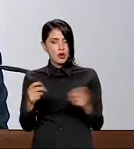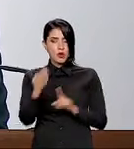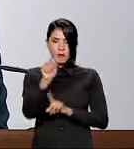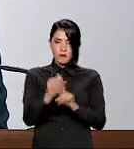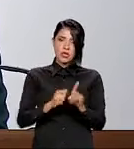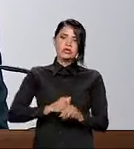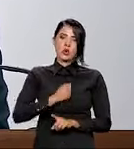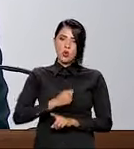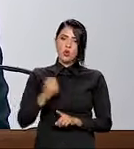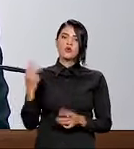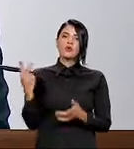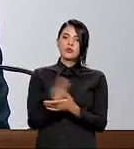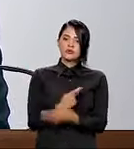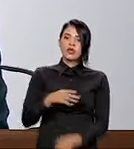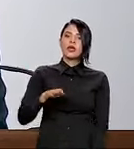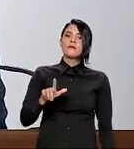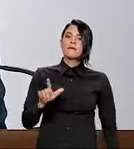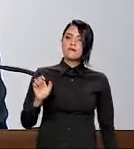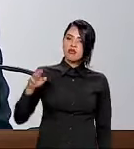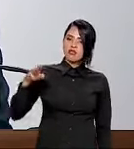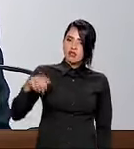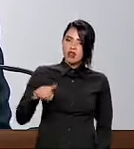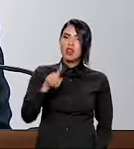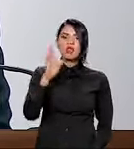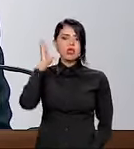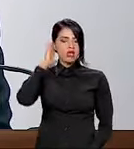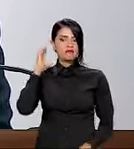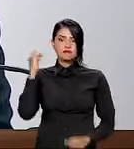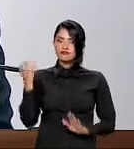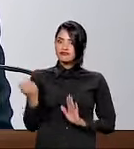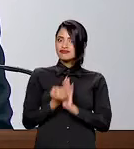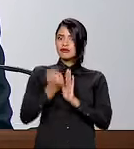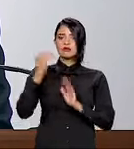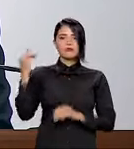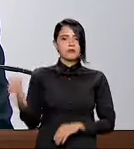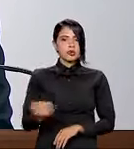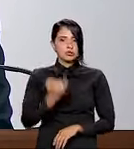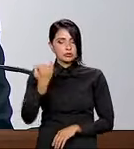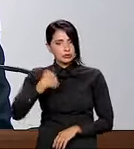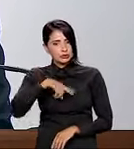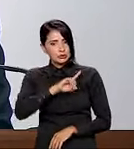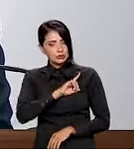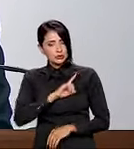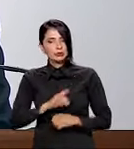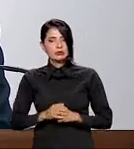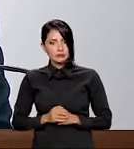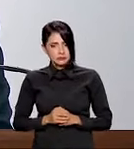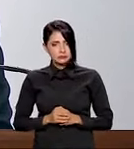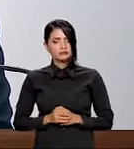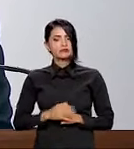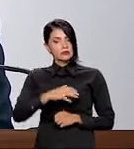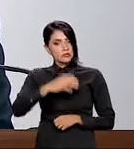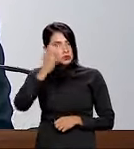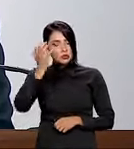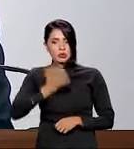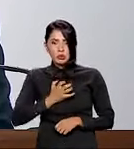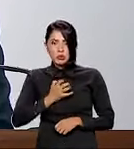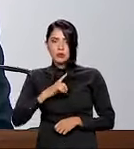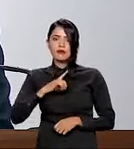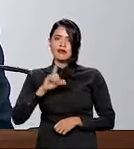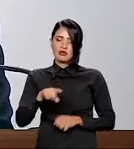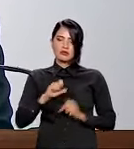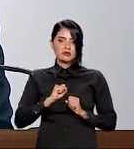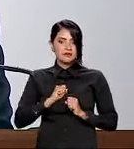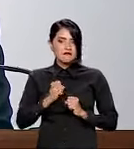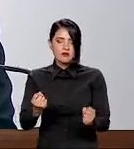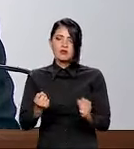vai ser em Belém, vai ser uma reunião marcante para a gente dar seriedade na